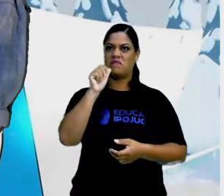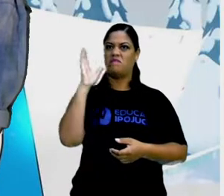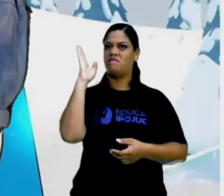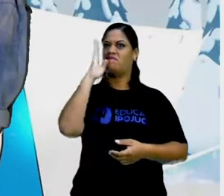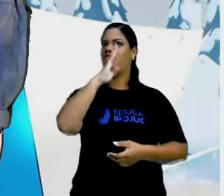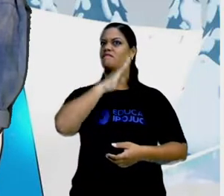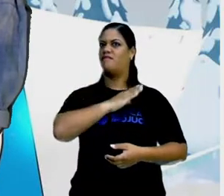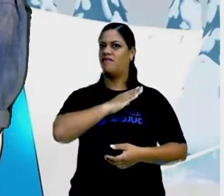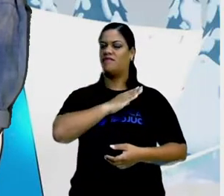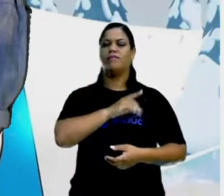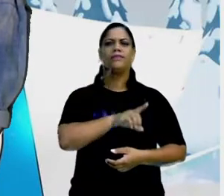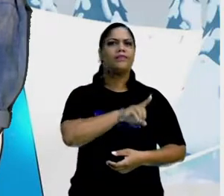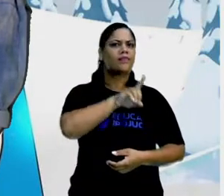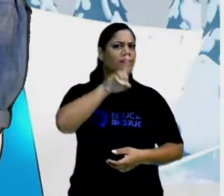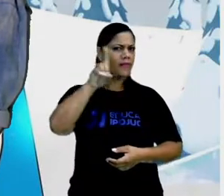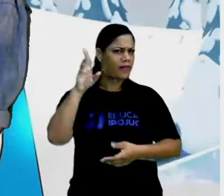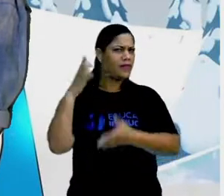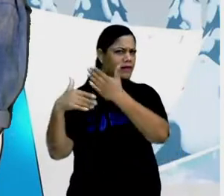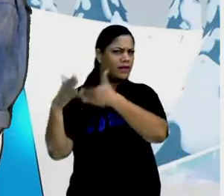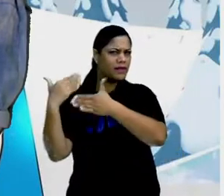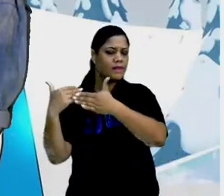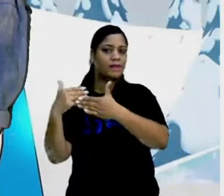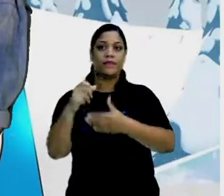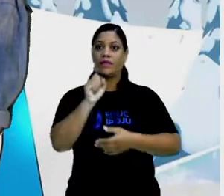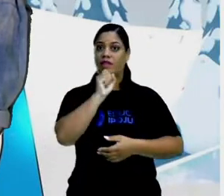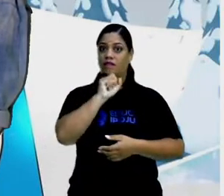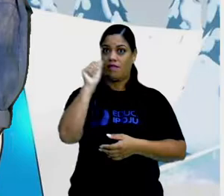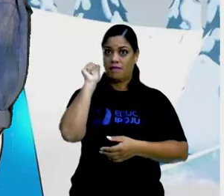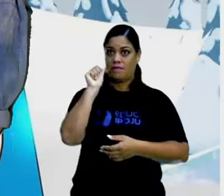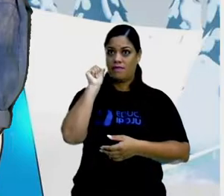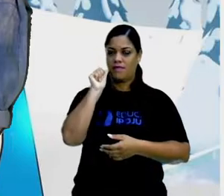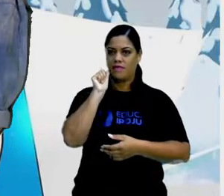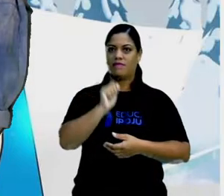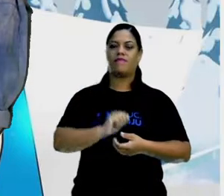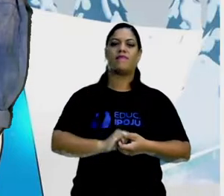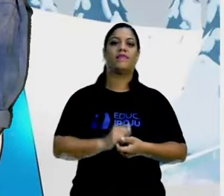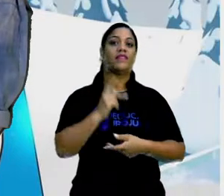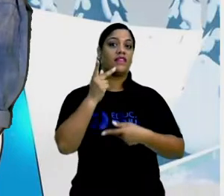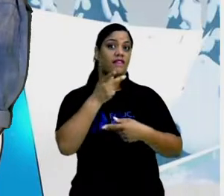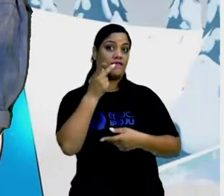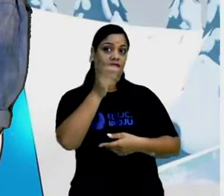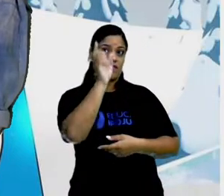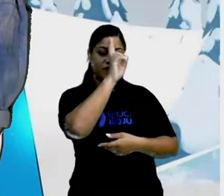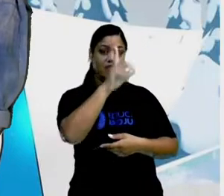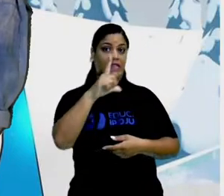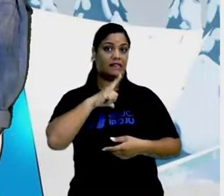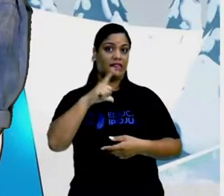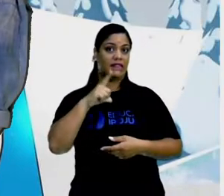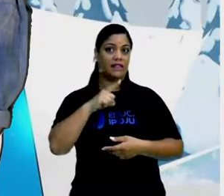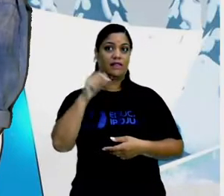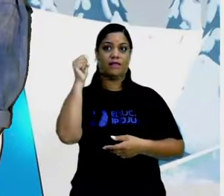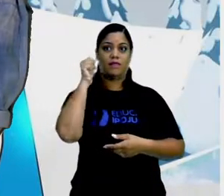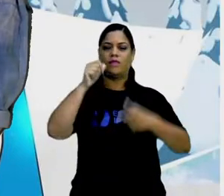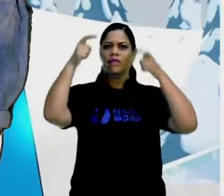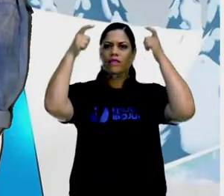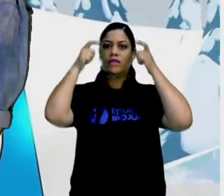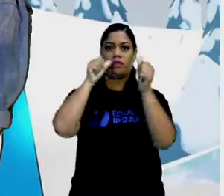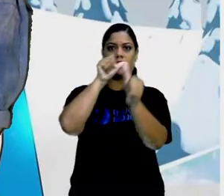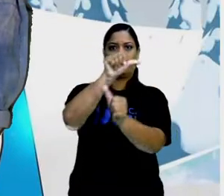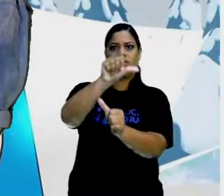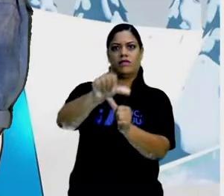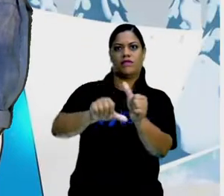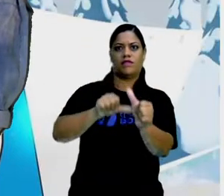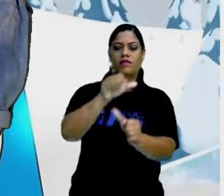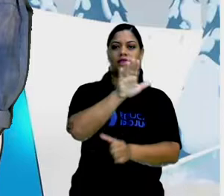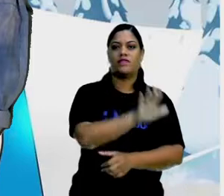E era? Certa vez, a avó da menina contou uma história que tinha uma rainha que